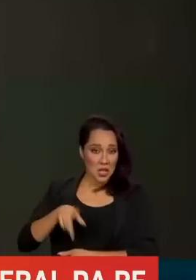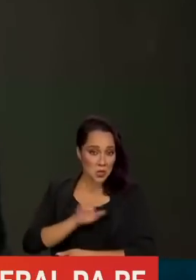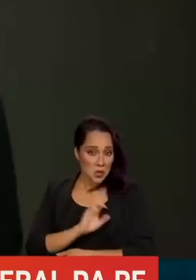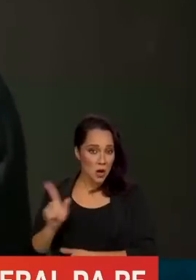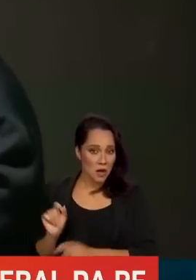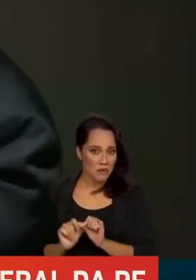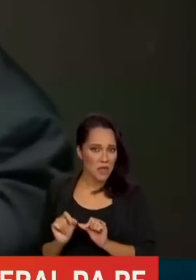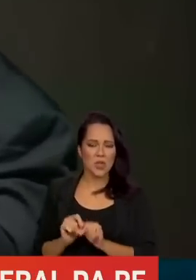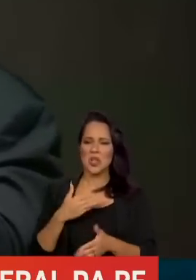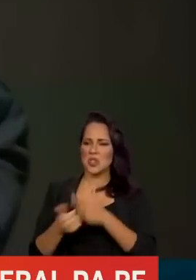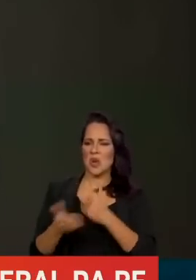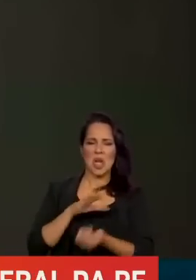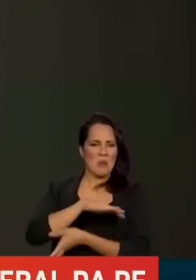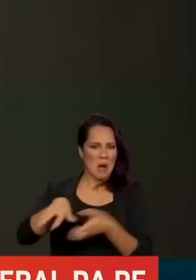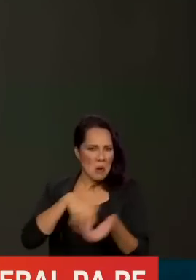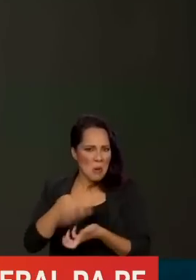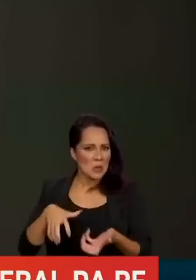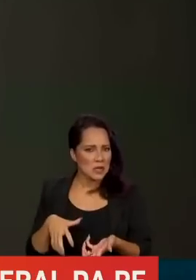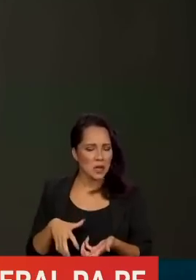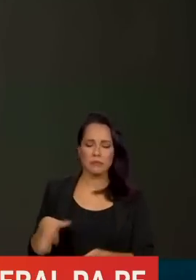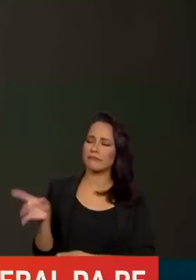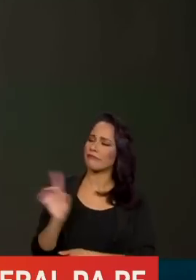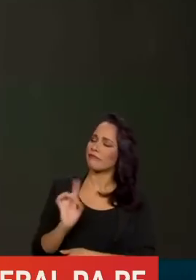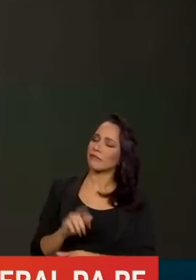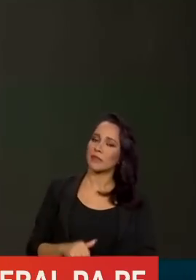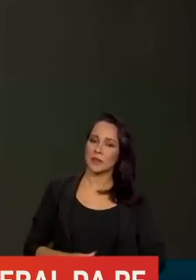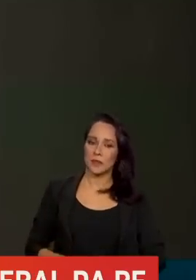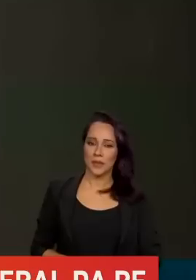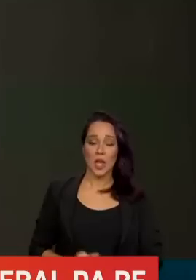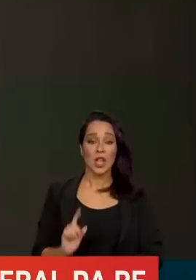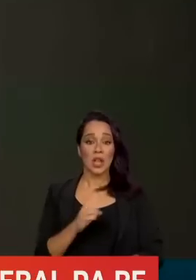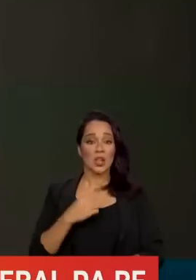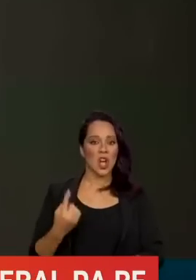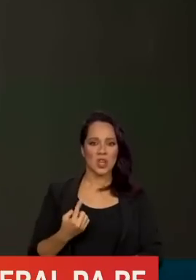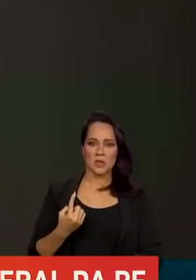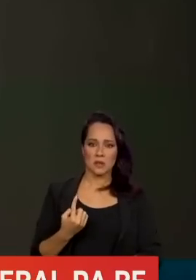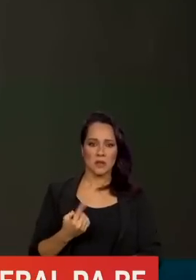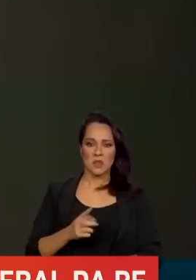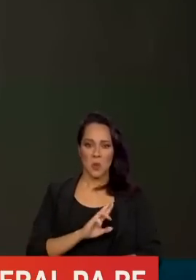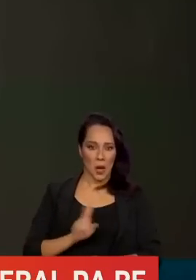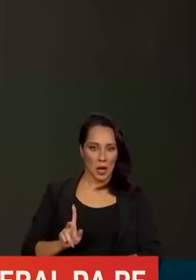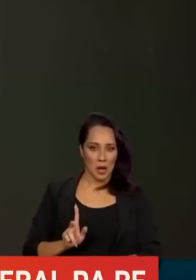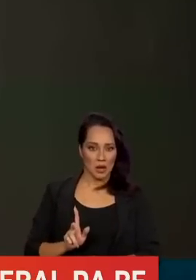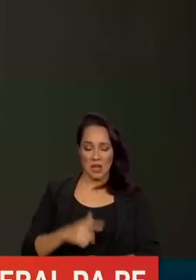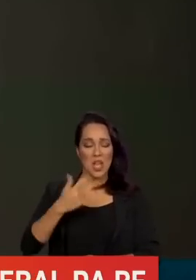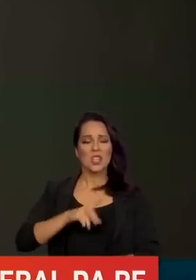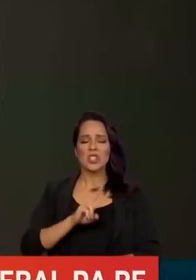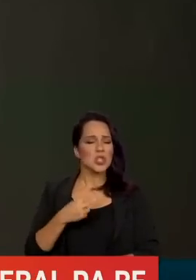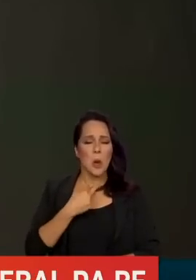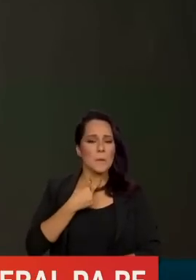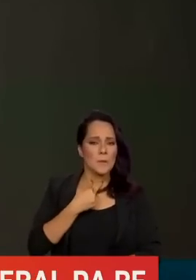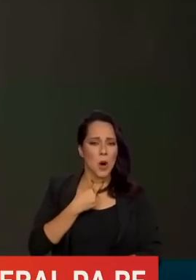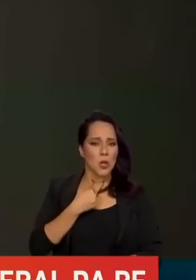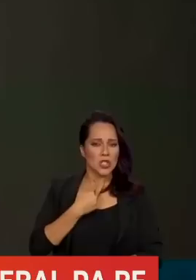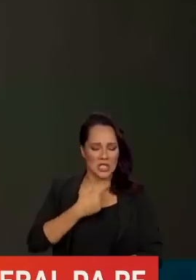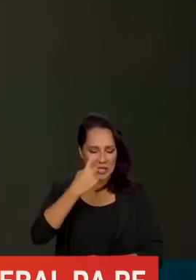não é feito de qualquer maneira senhores ministros Nós não somos e não podemos